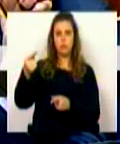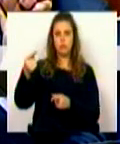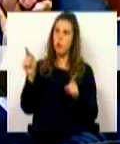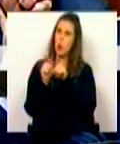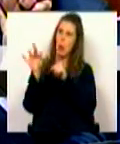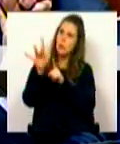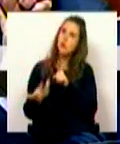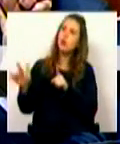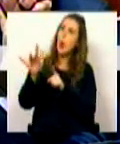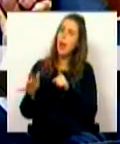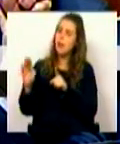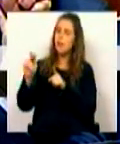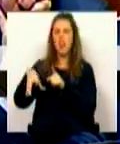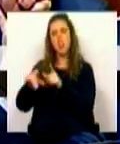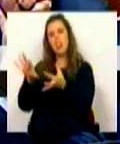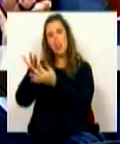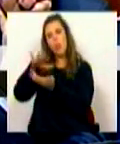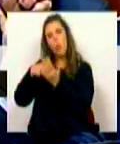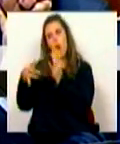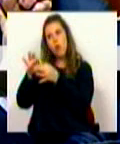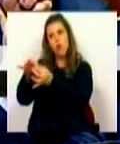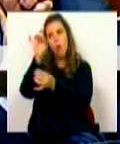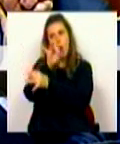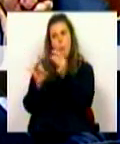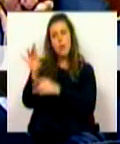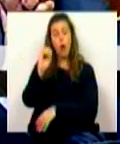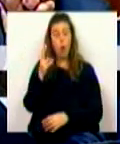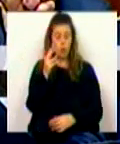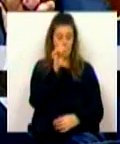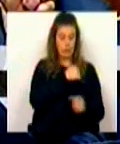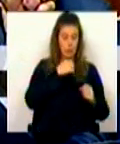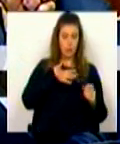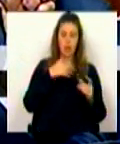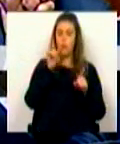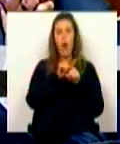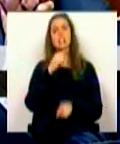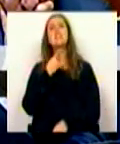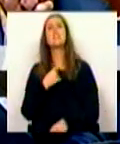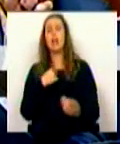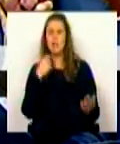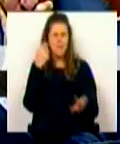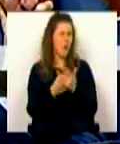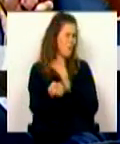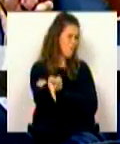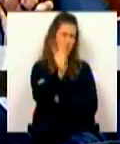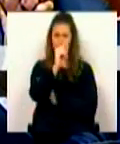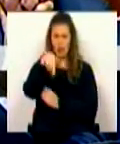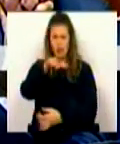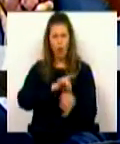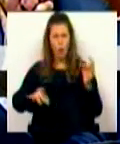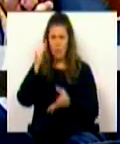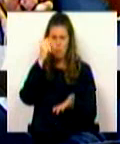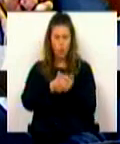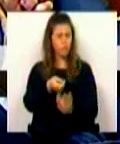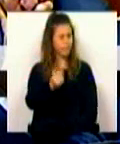como zonas francas no quadro da União Europeia ou das grandes multinacionais do digital que nem sequer pagam qualquer imposto na Europa?